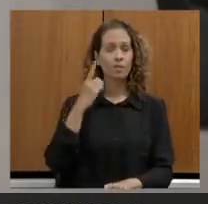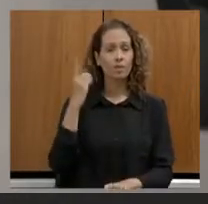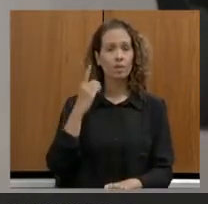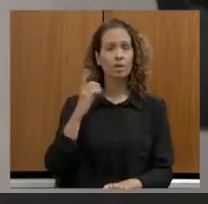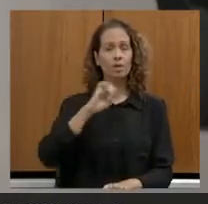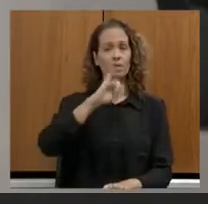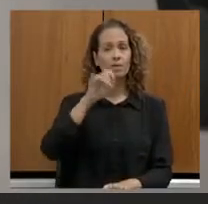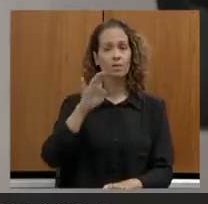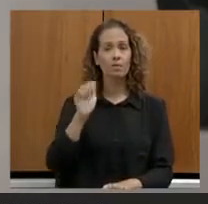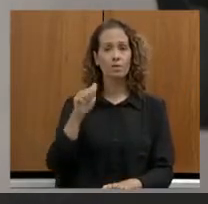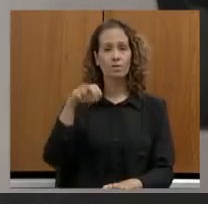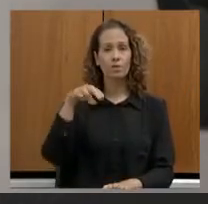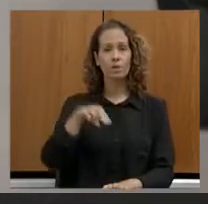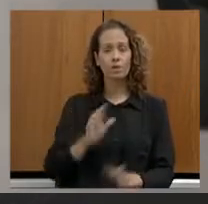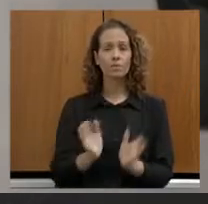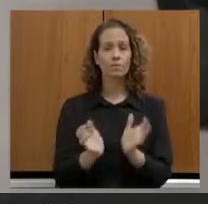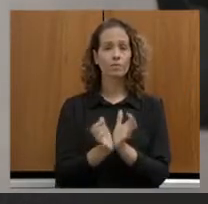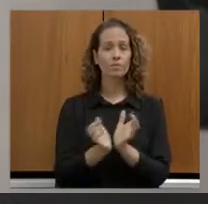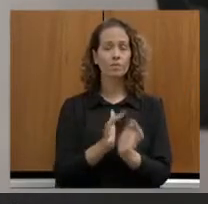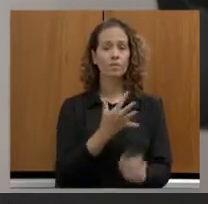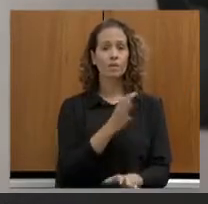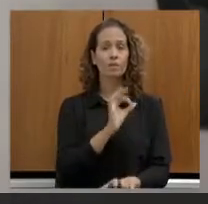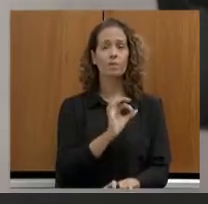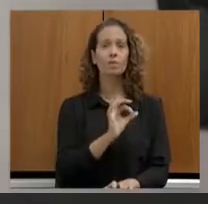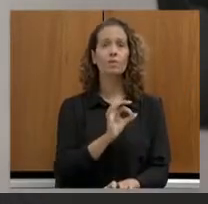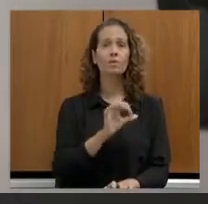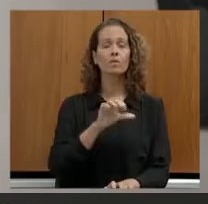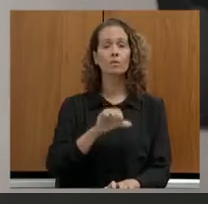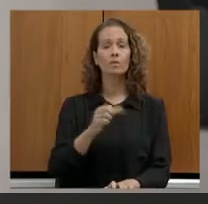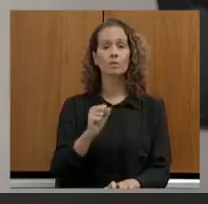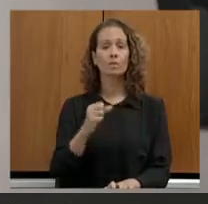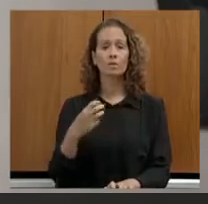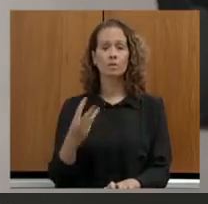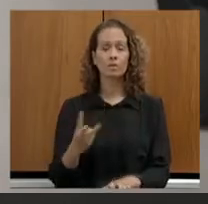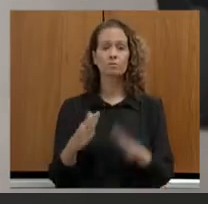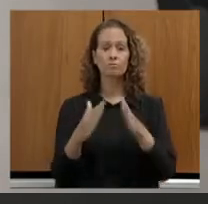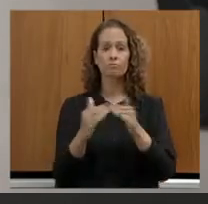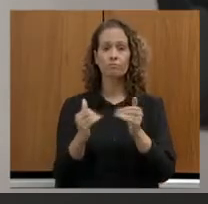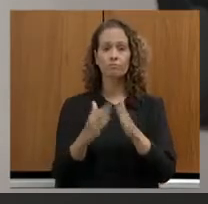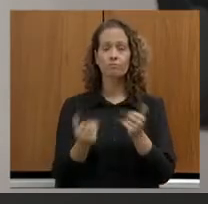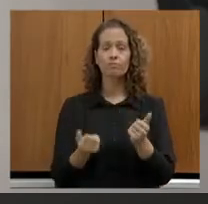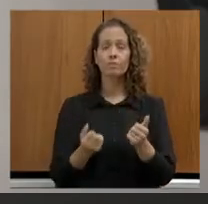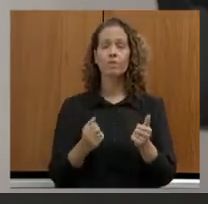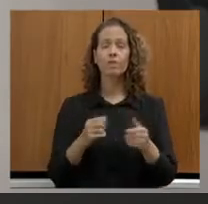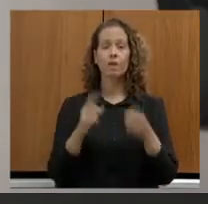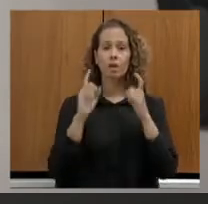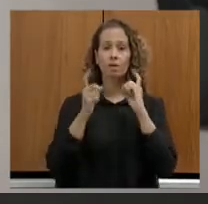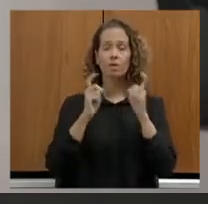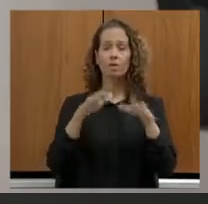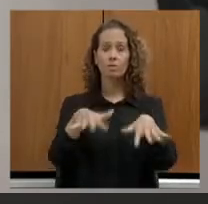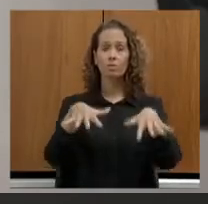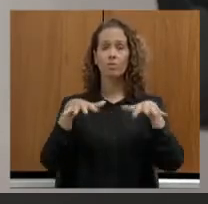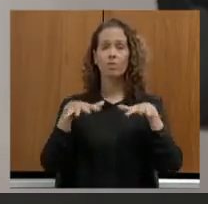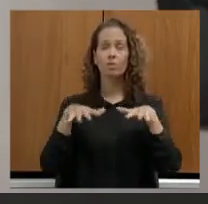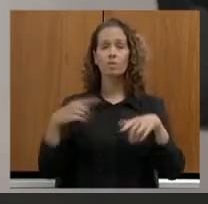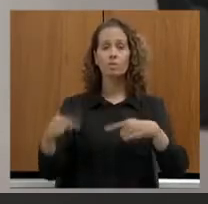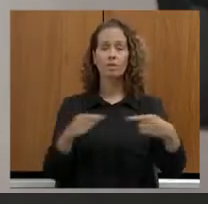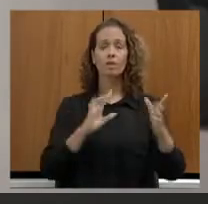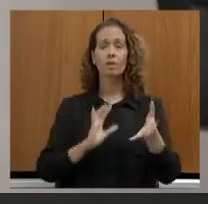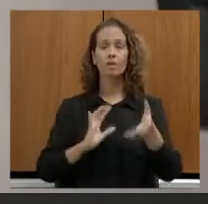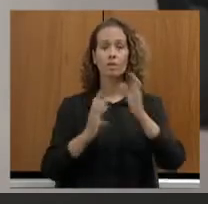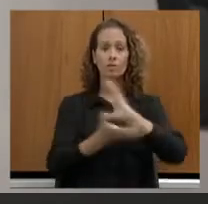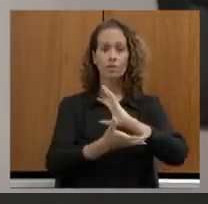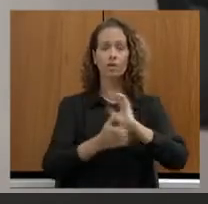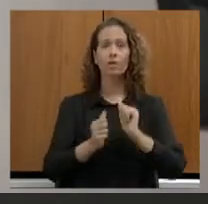Dr Jean Freire requerimento de comissão 10.983 requer que seja realizada audiência pública para debater a reforma que